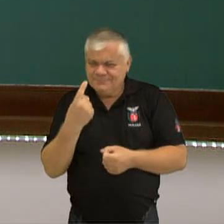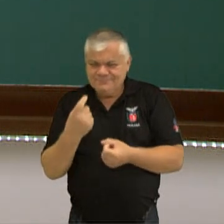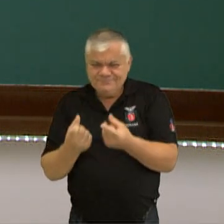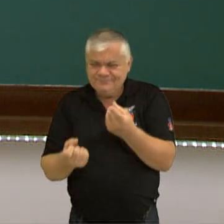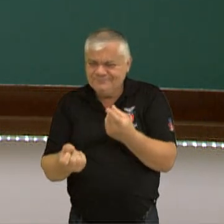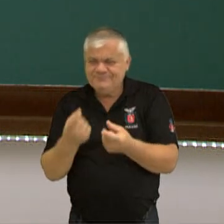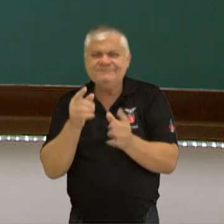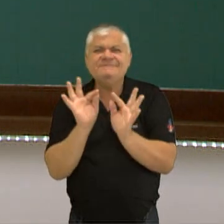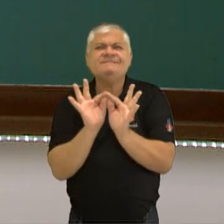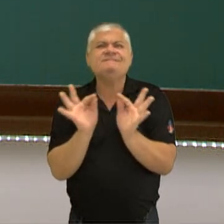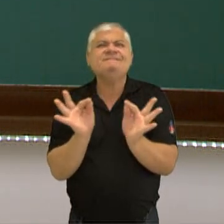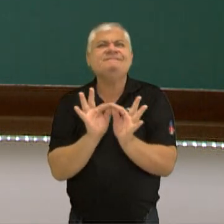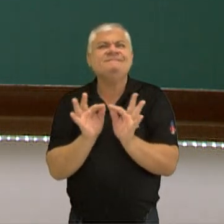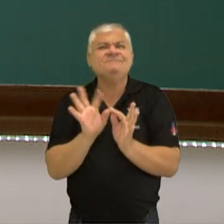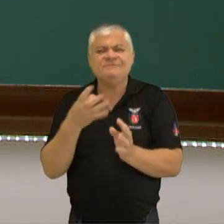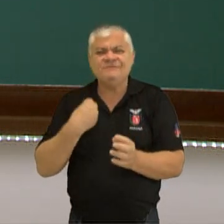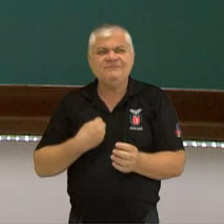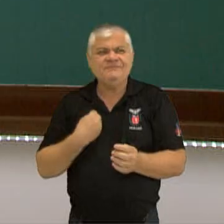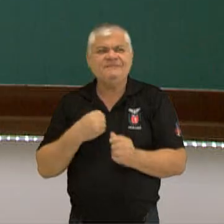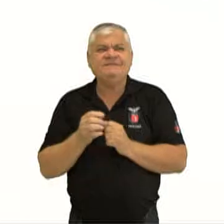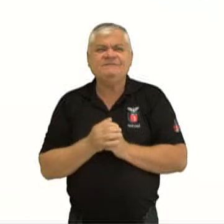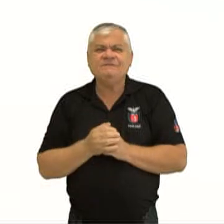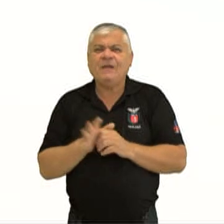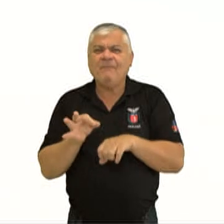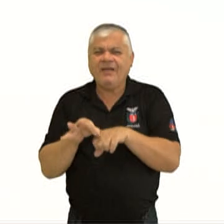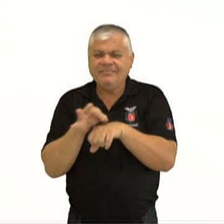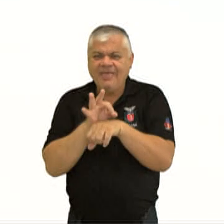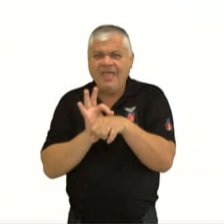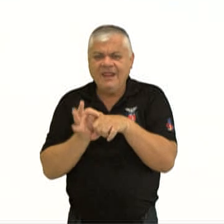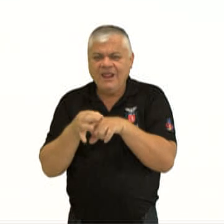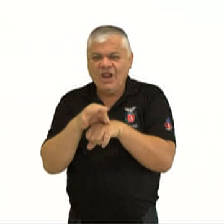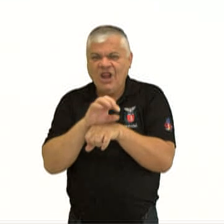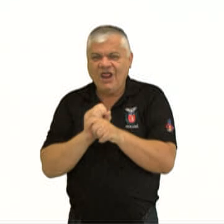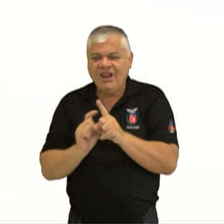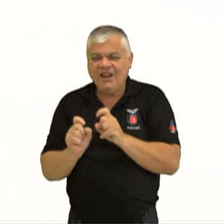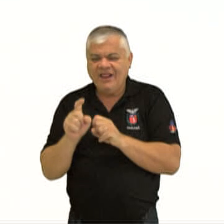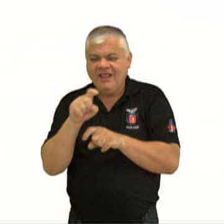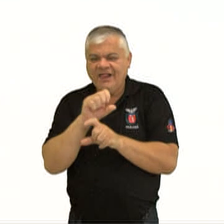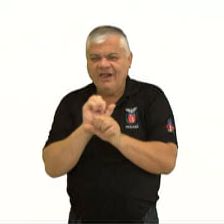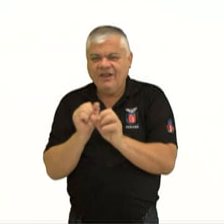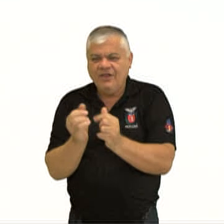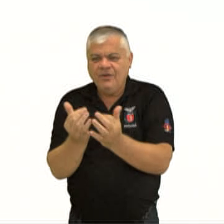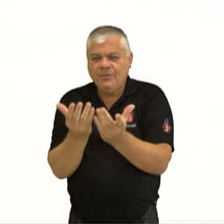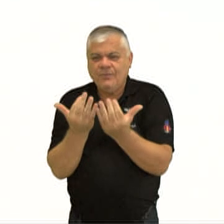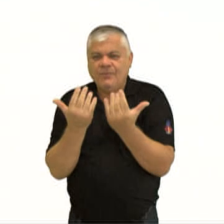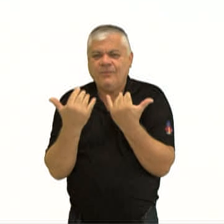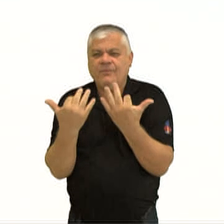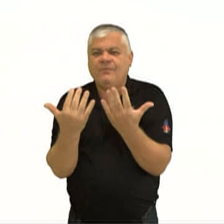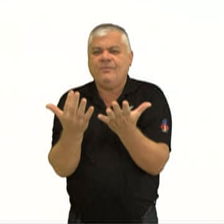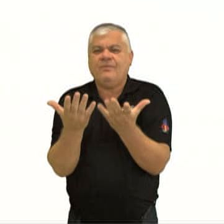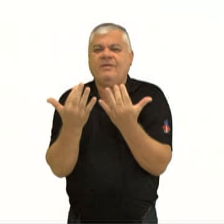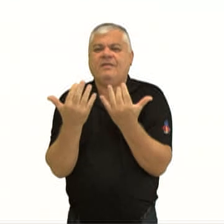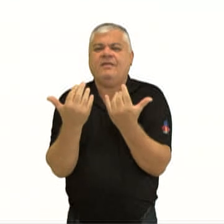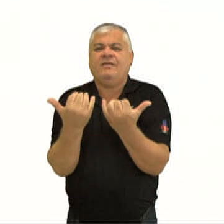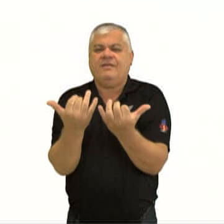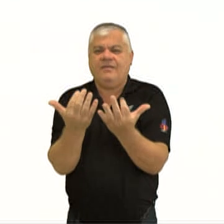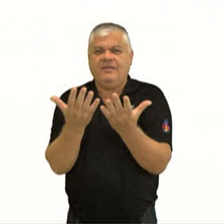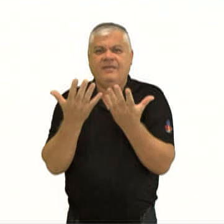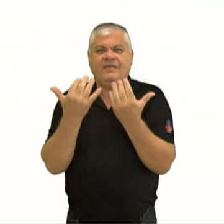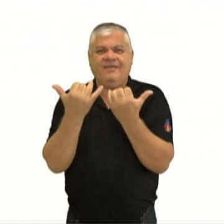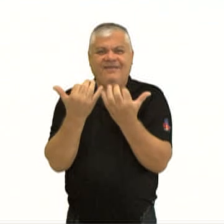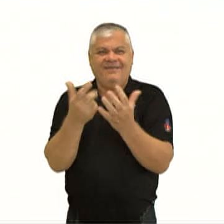seres atuais, tais como bactérias, algas e micro-organismos. Aqui eu trago